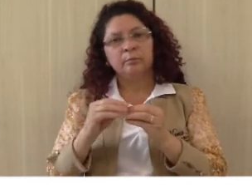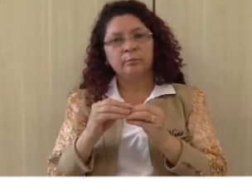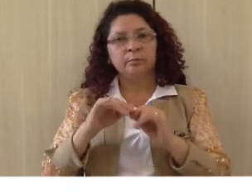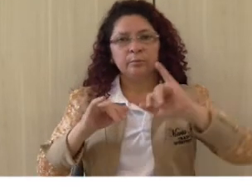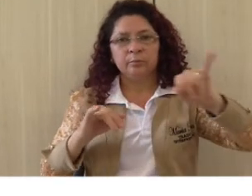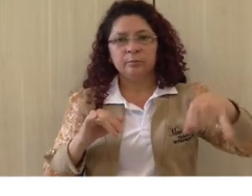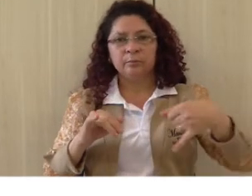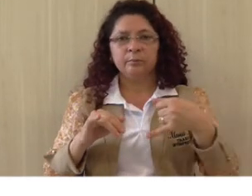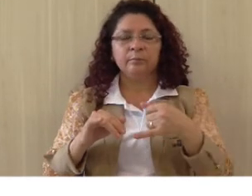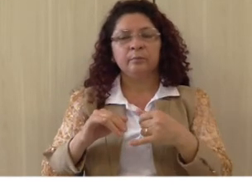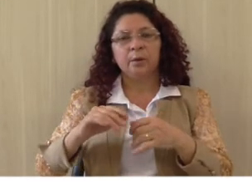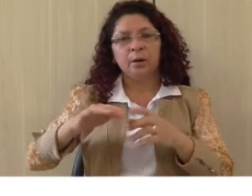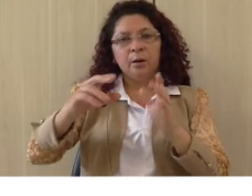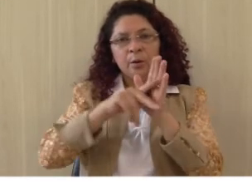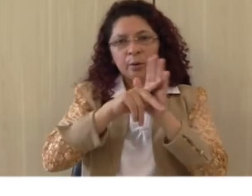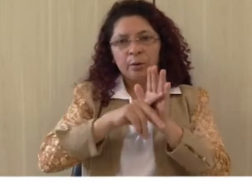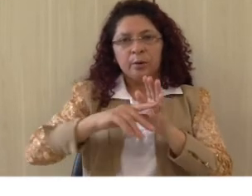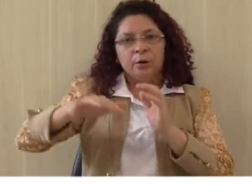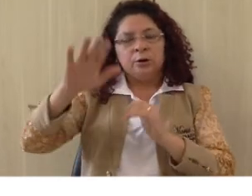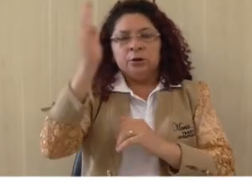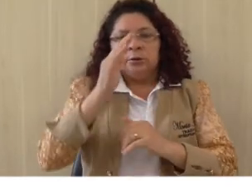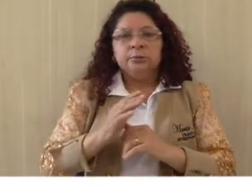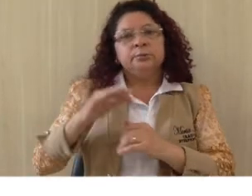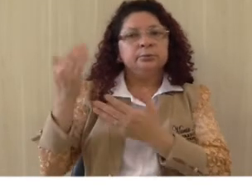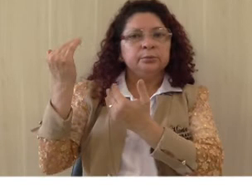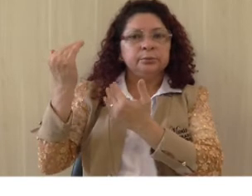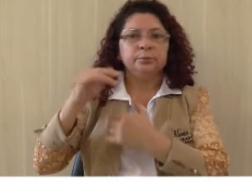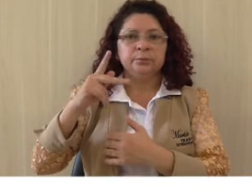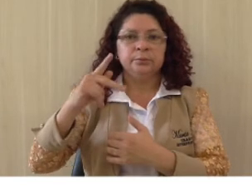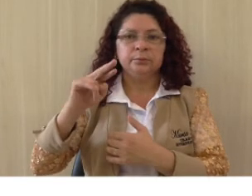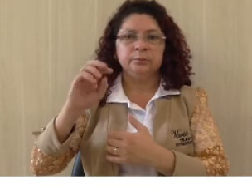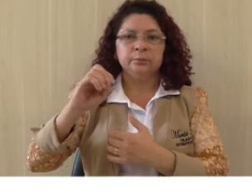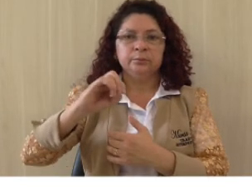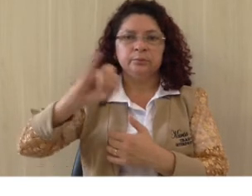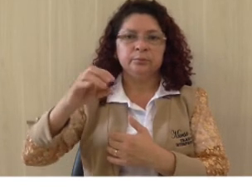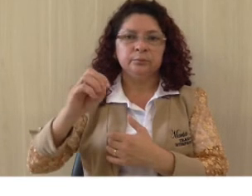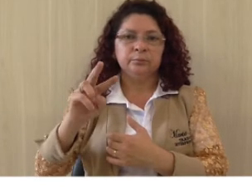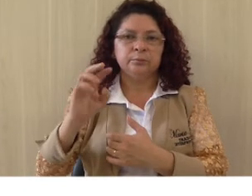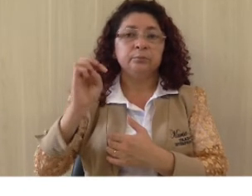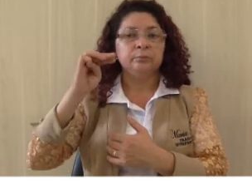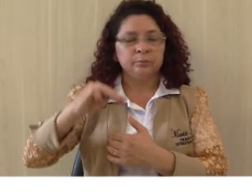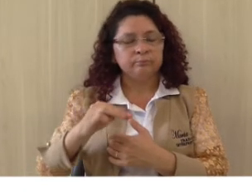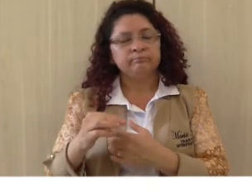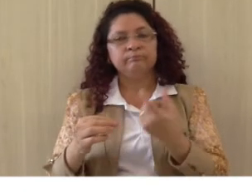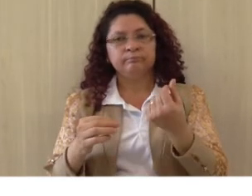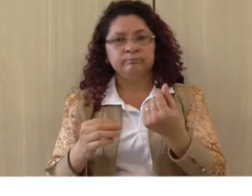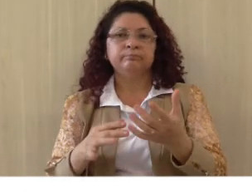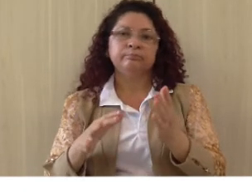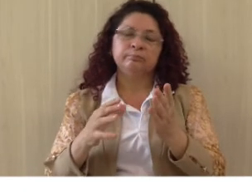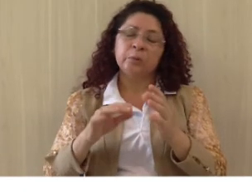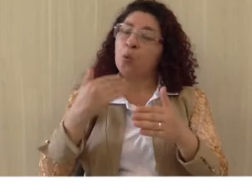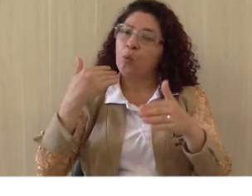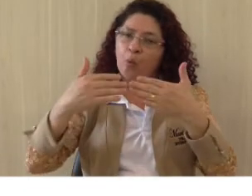J. Programa Nacional de Inclusão do Jovem, ProJovem. K. Auxílio Emergencial Financeiro e